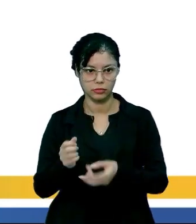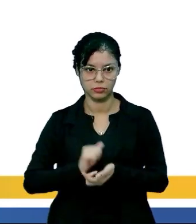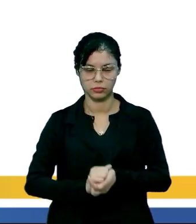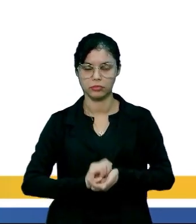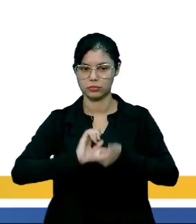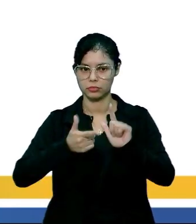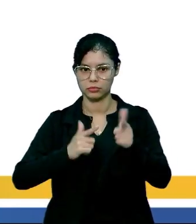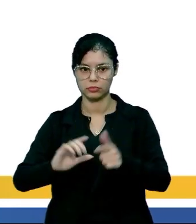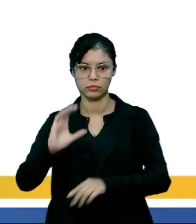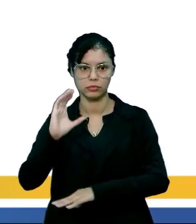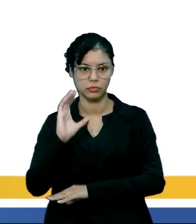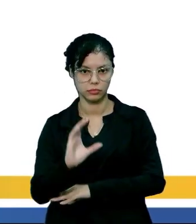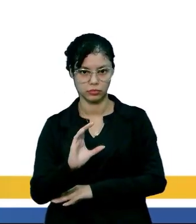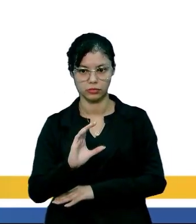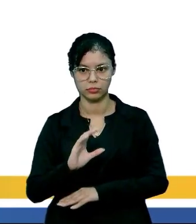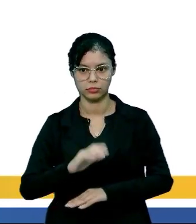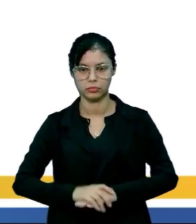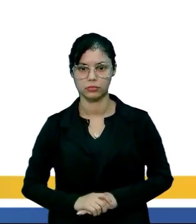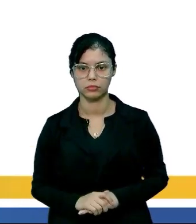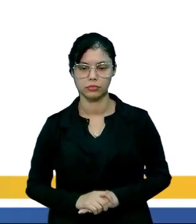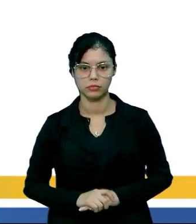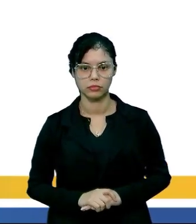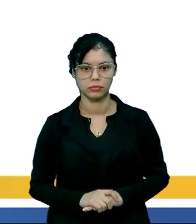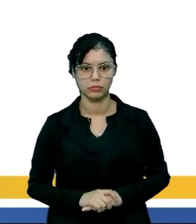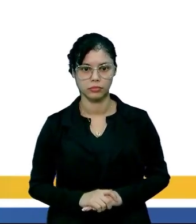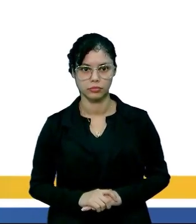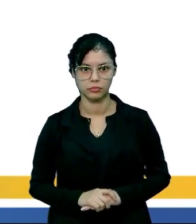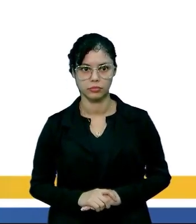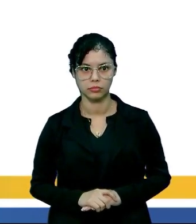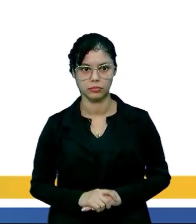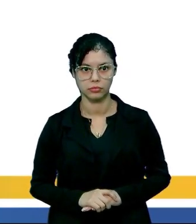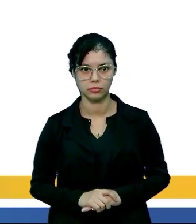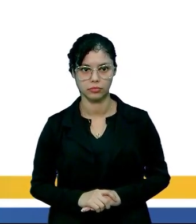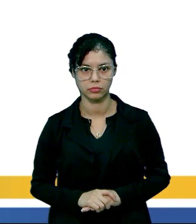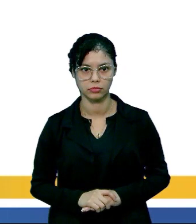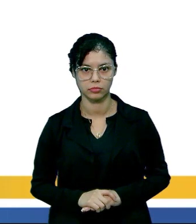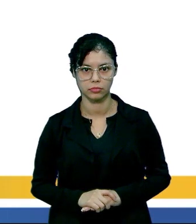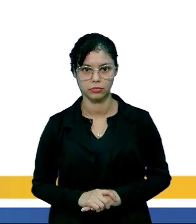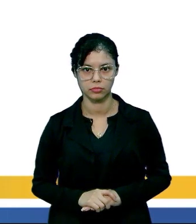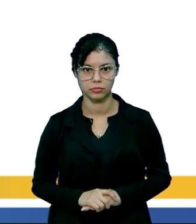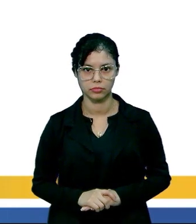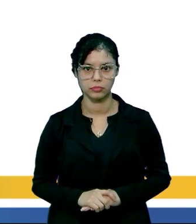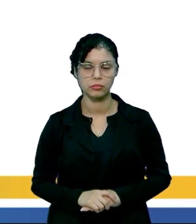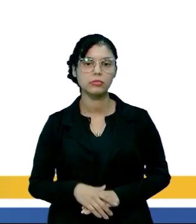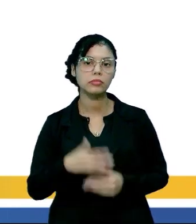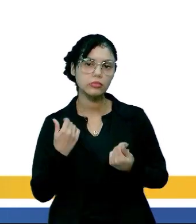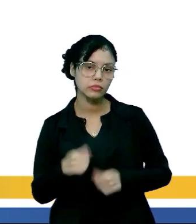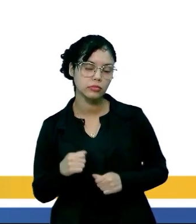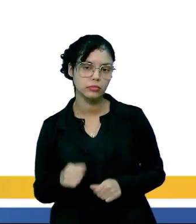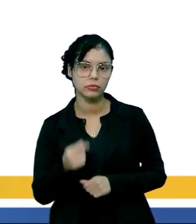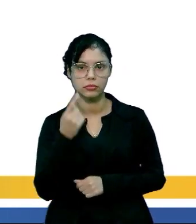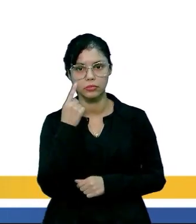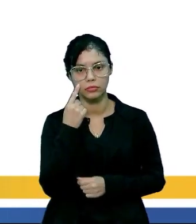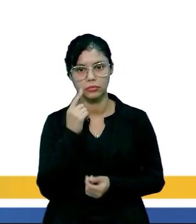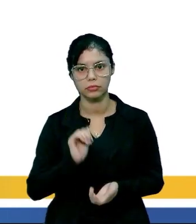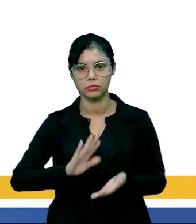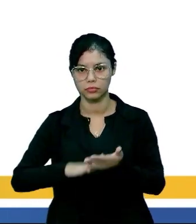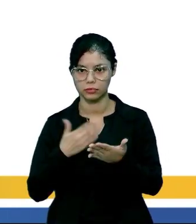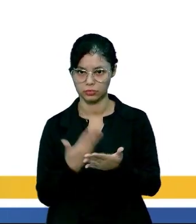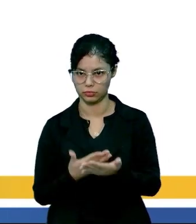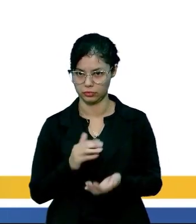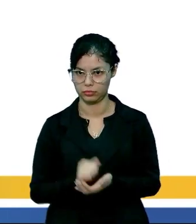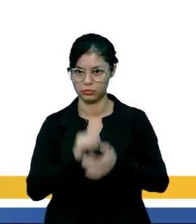gente pode ver aí, ó. Vejamos. Para resolver essa questão, é